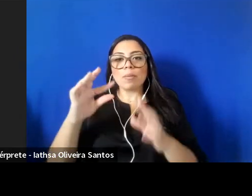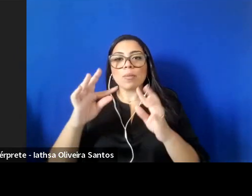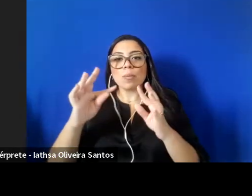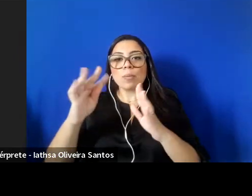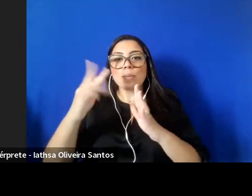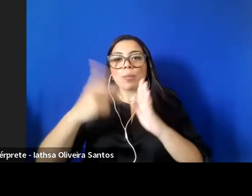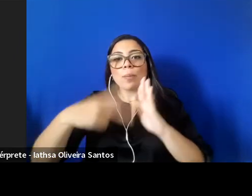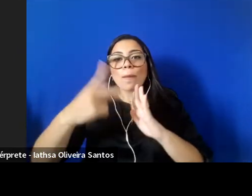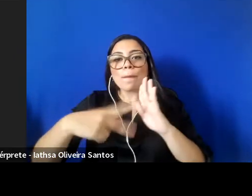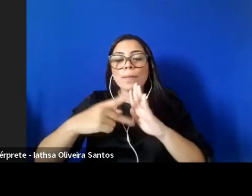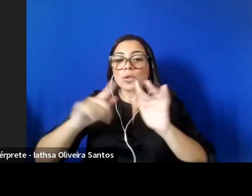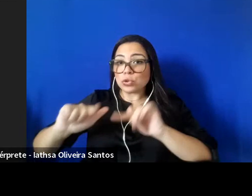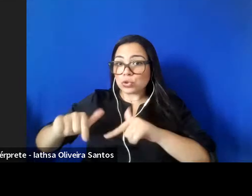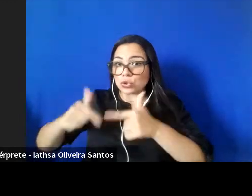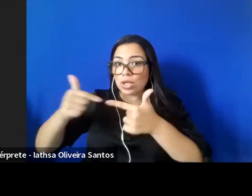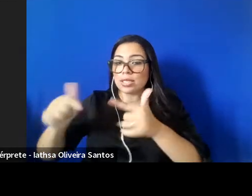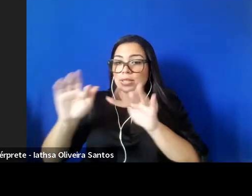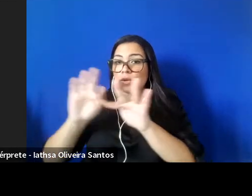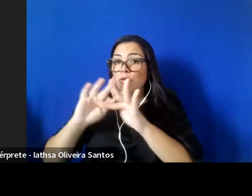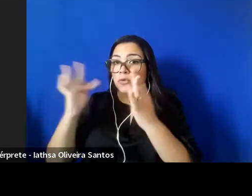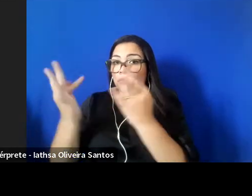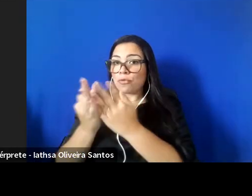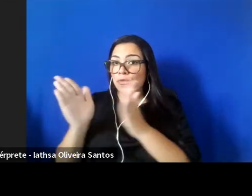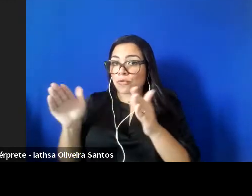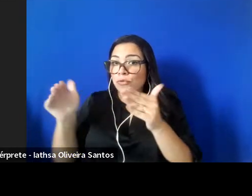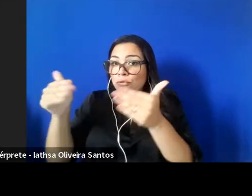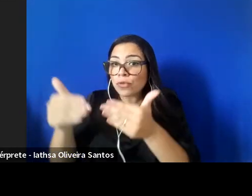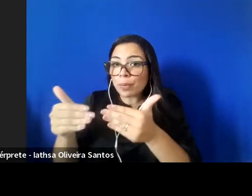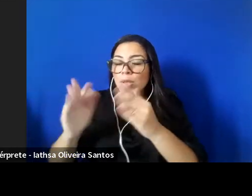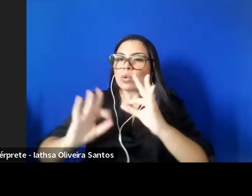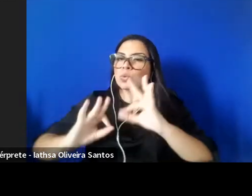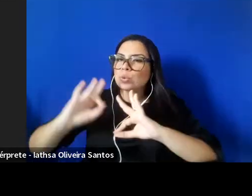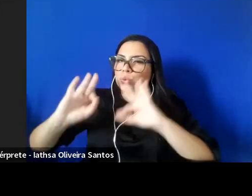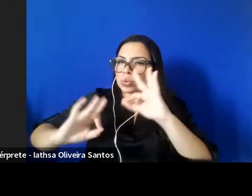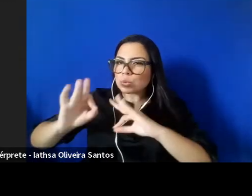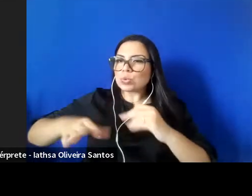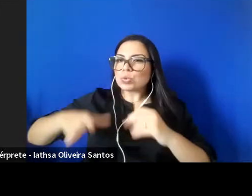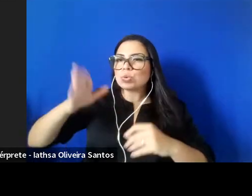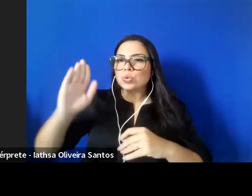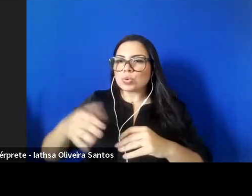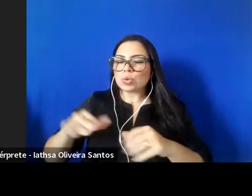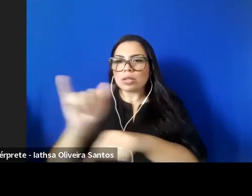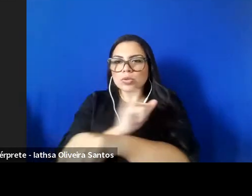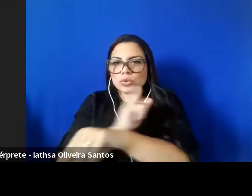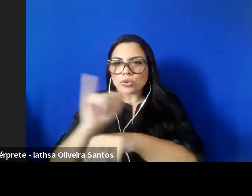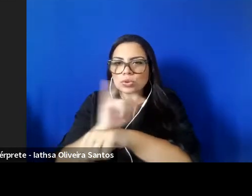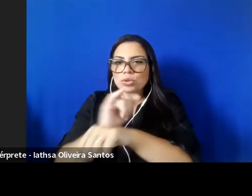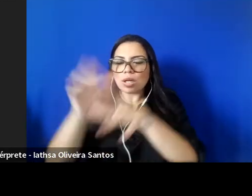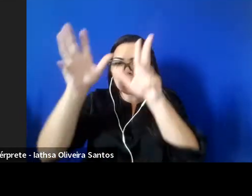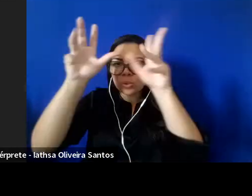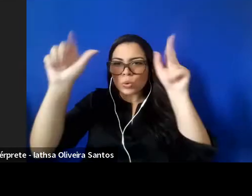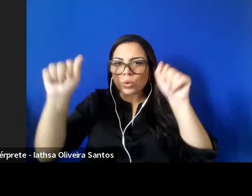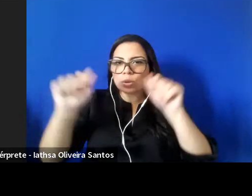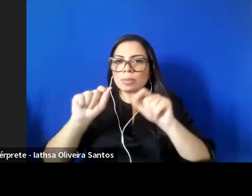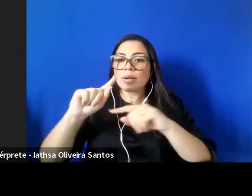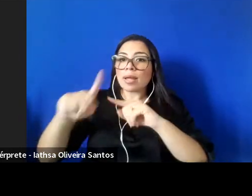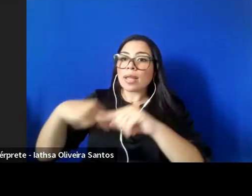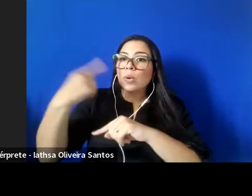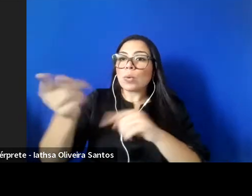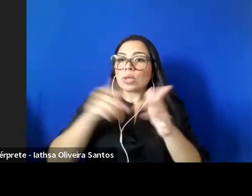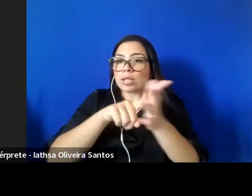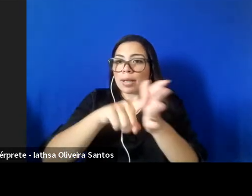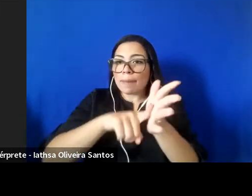para o setor de família. Isso está estruturado, faz parte do planejamento estratégico do tribunal, e a próxima pesquisa que a gente